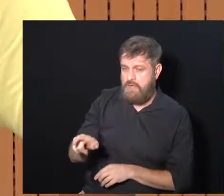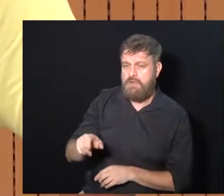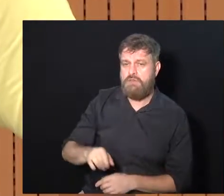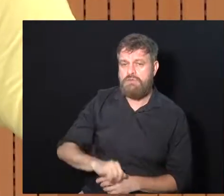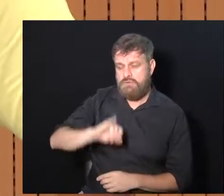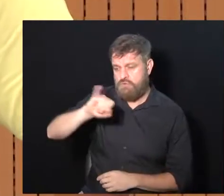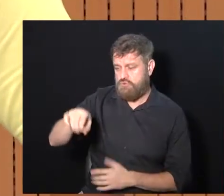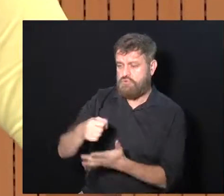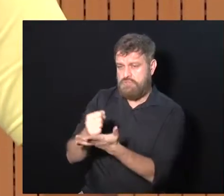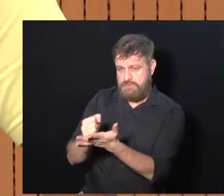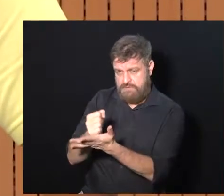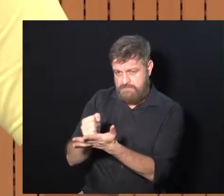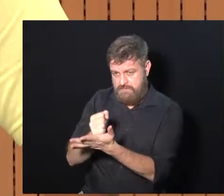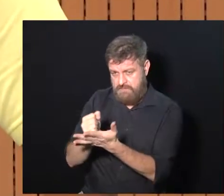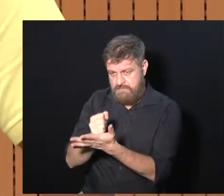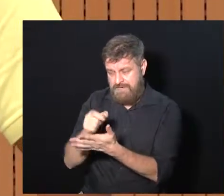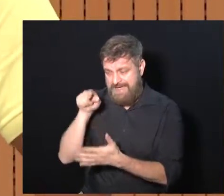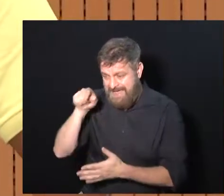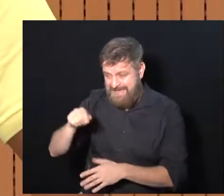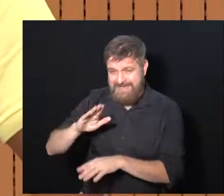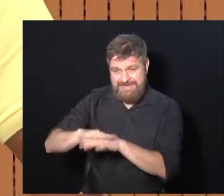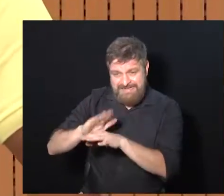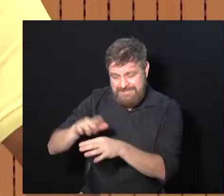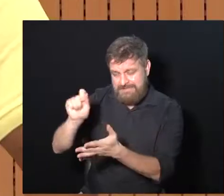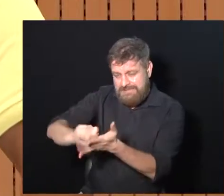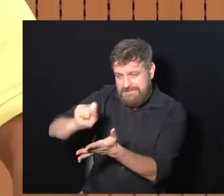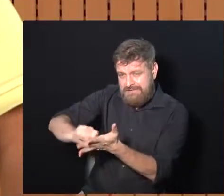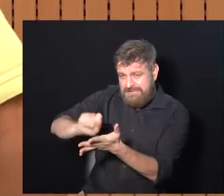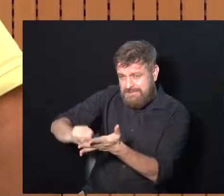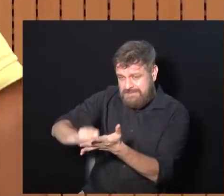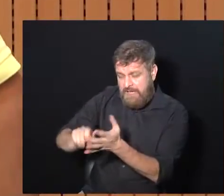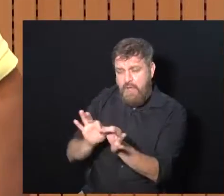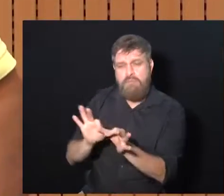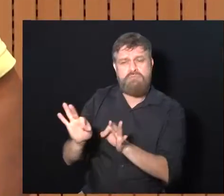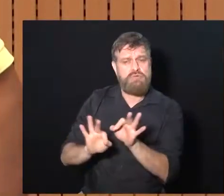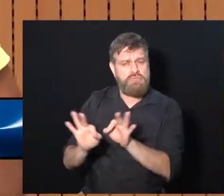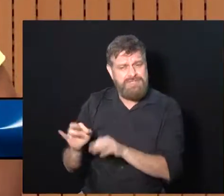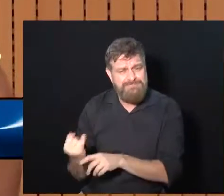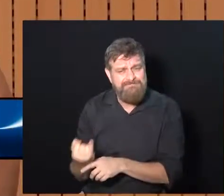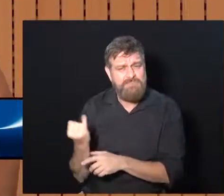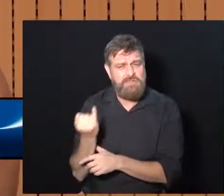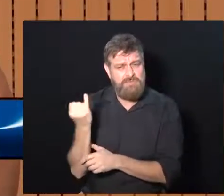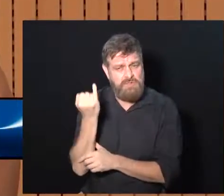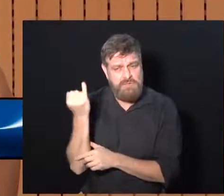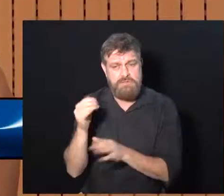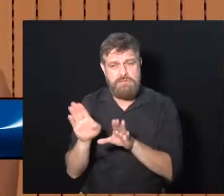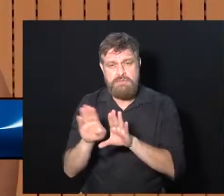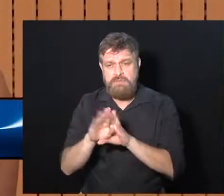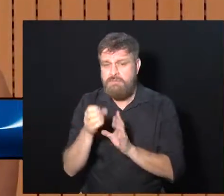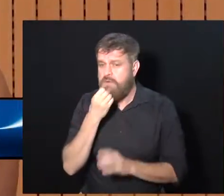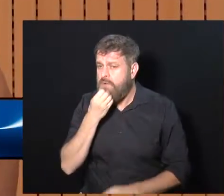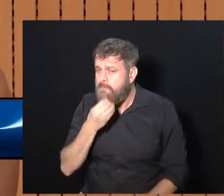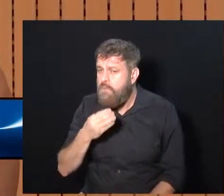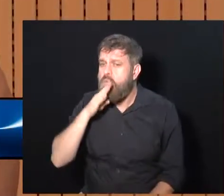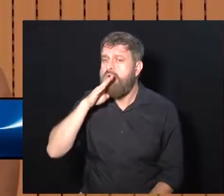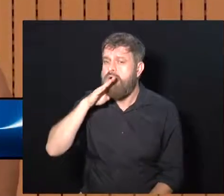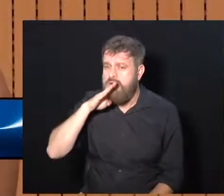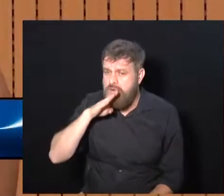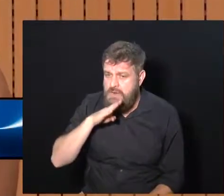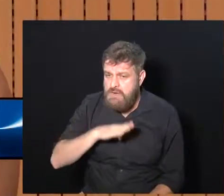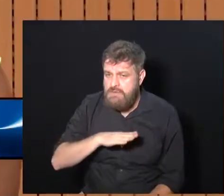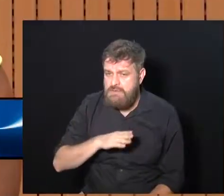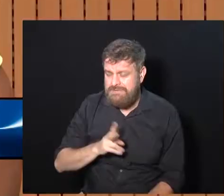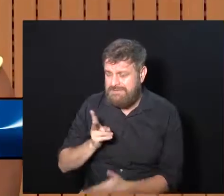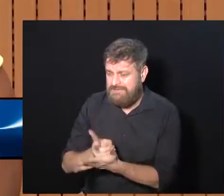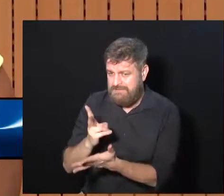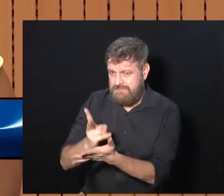vereador Jorge da Farmácia, que é o relator desse projeto tão importante, né? Boa tarde também especial ao